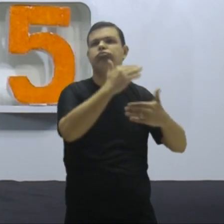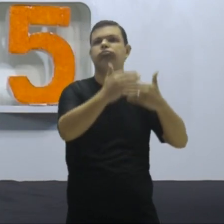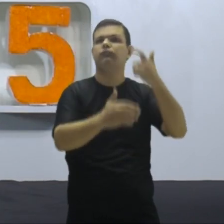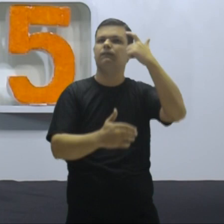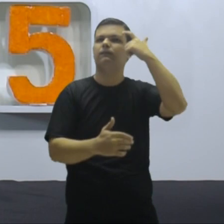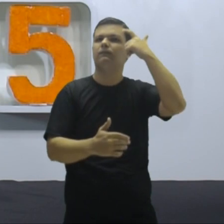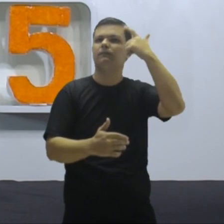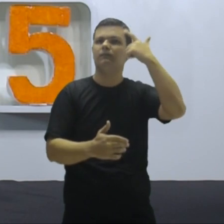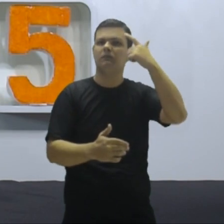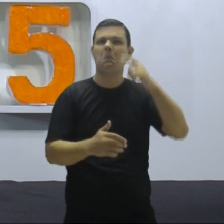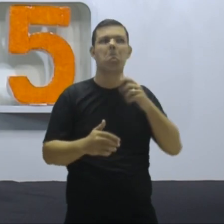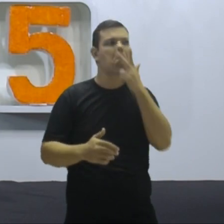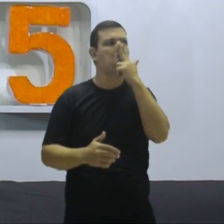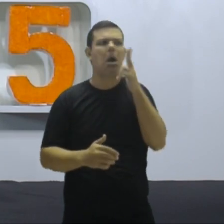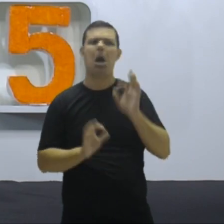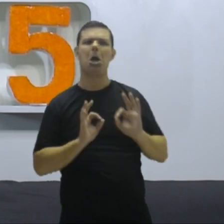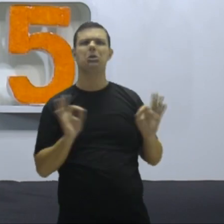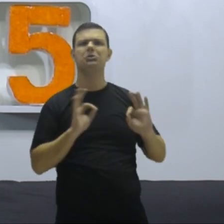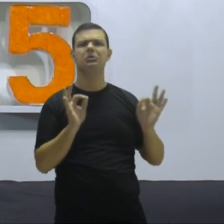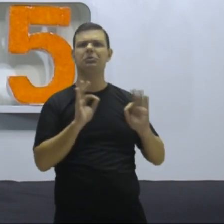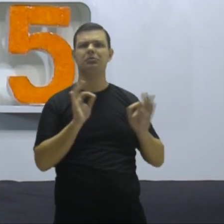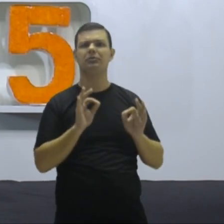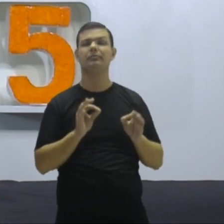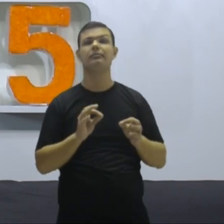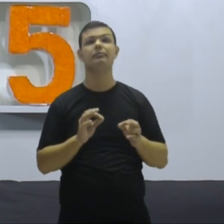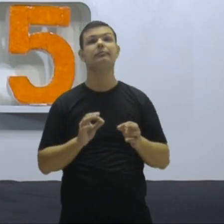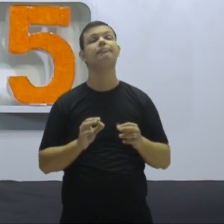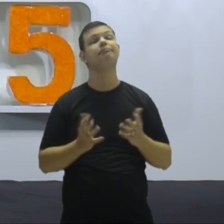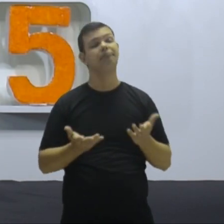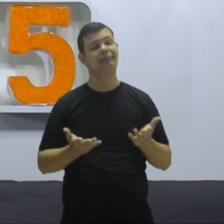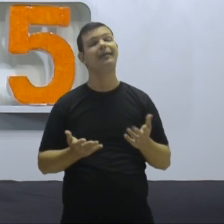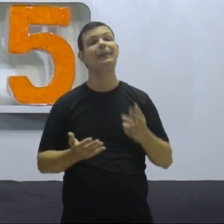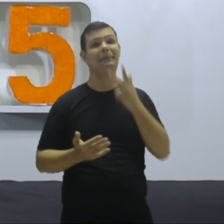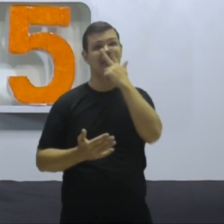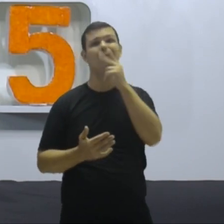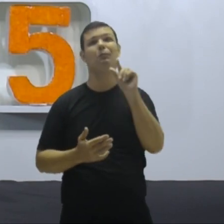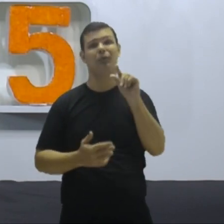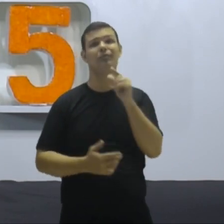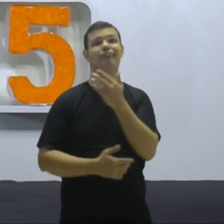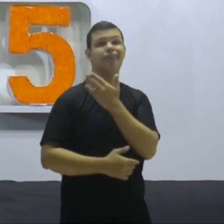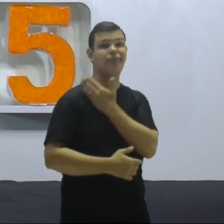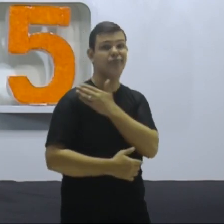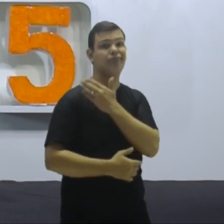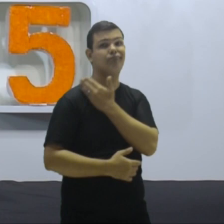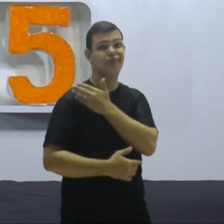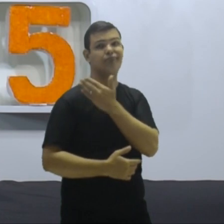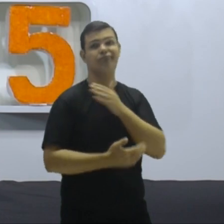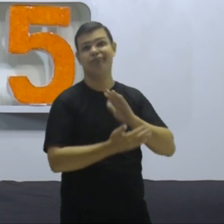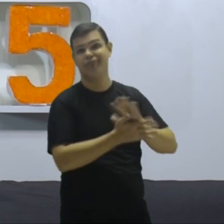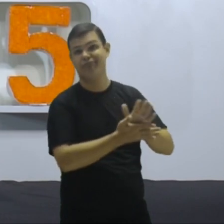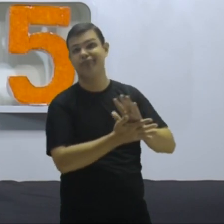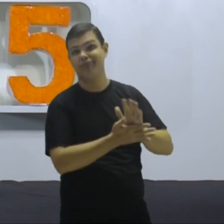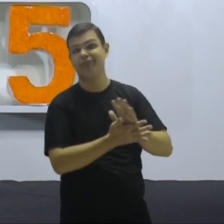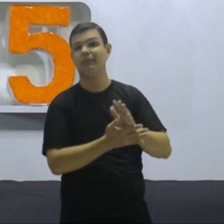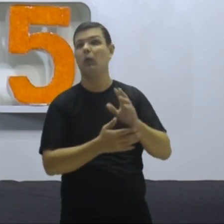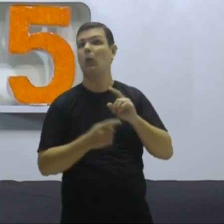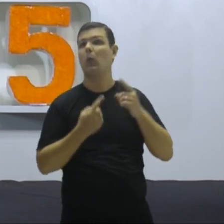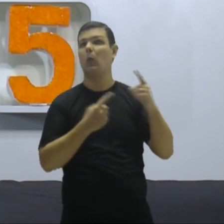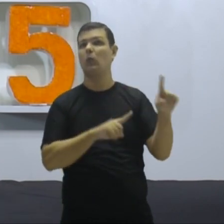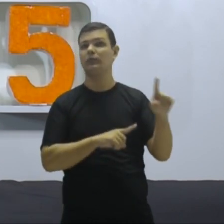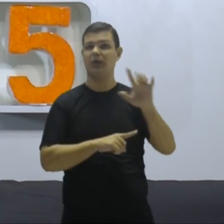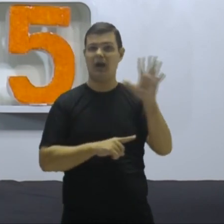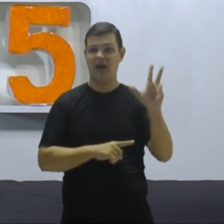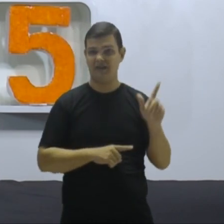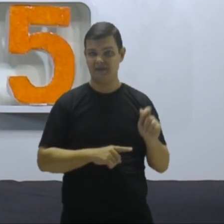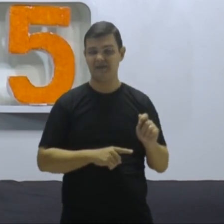aparentam não ser desenvolvidas, né? Existe um preconceito contra a África, saibam disso, que foi